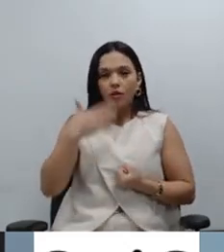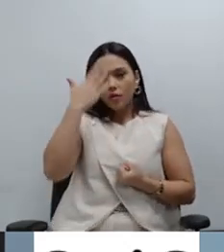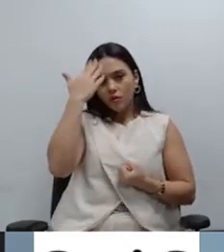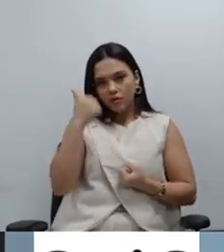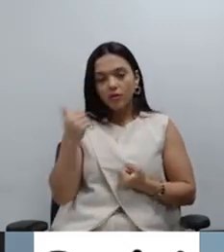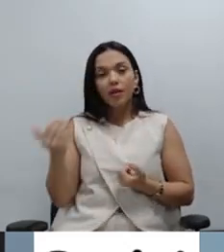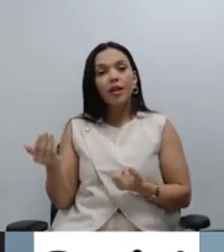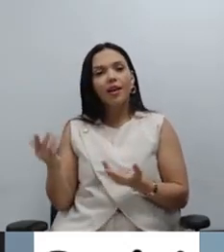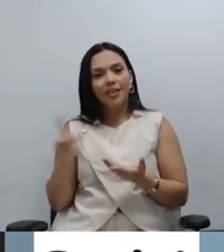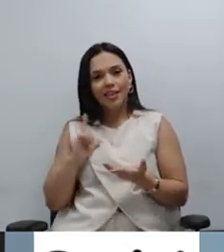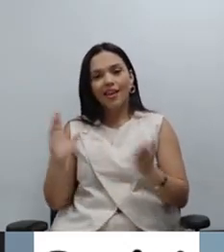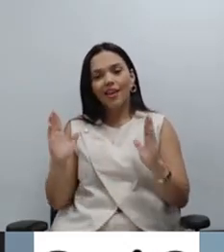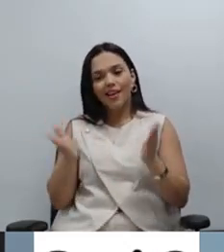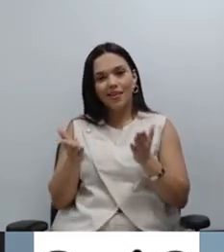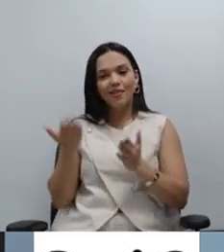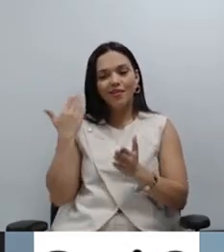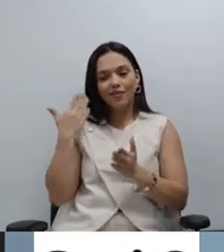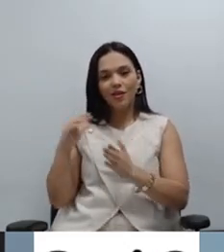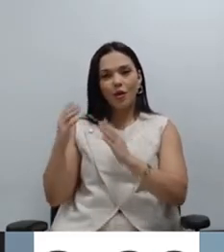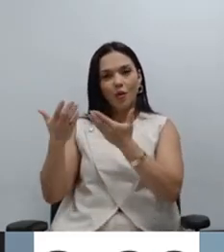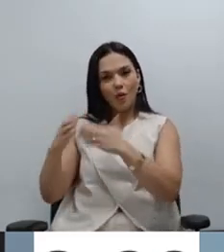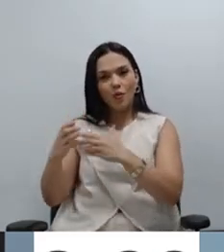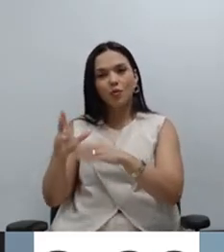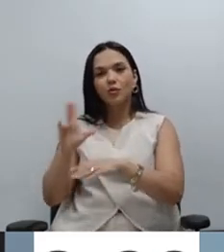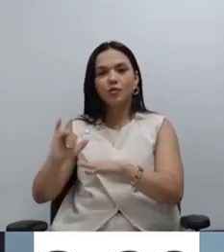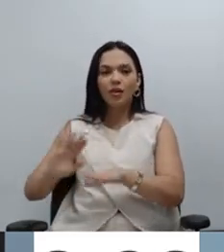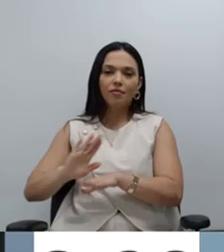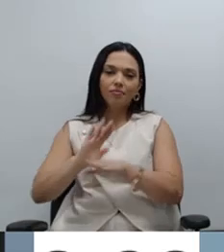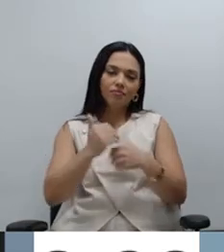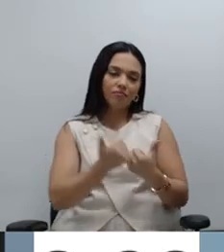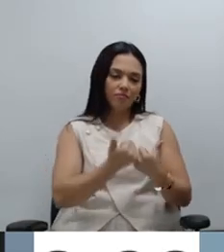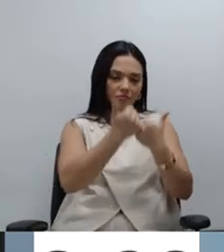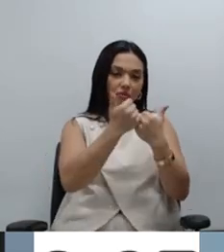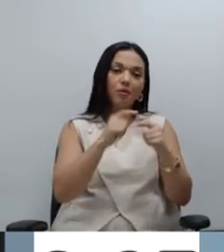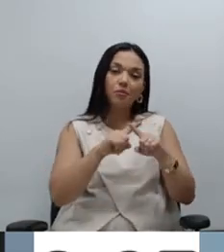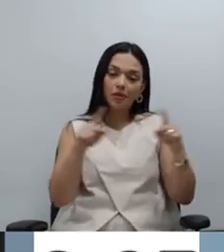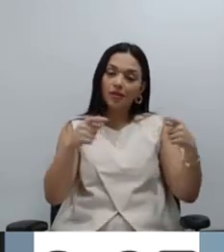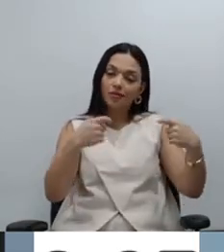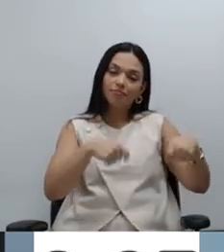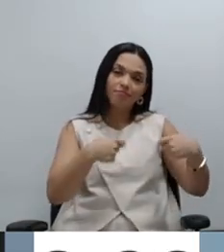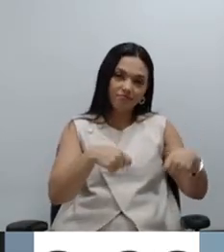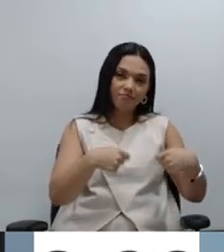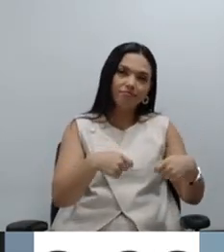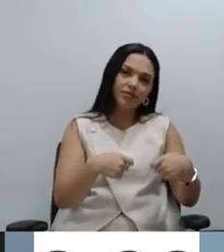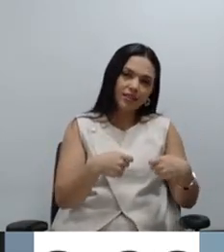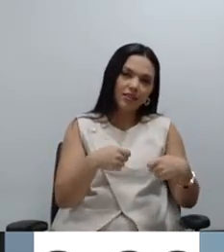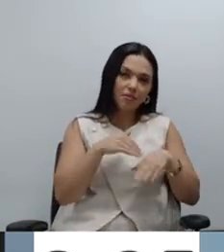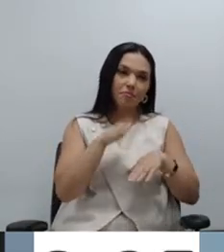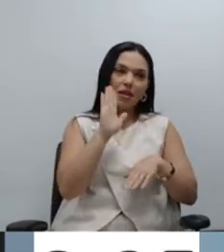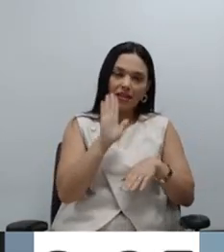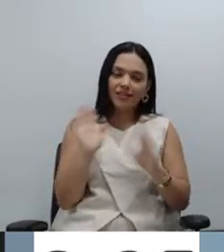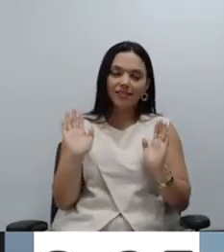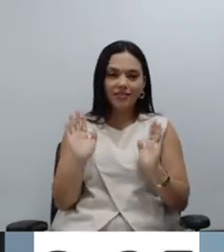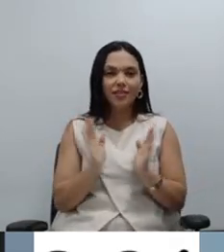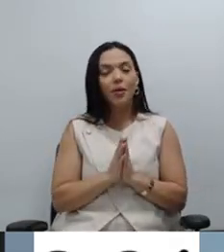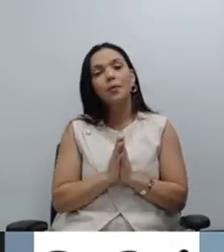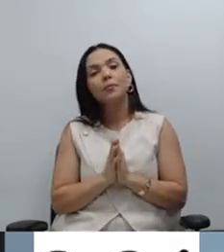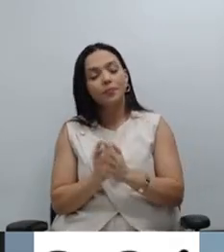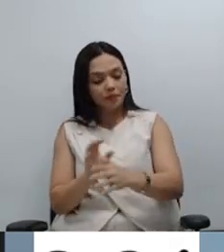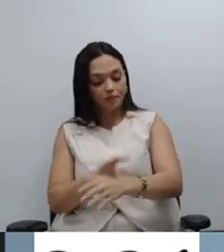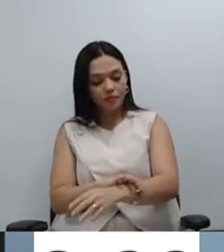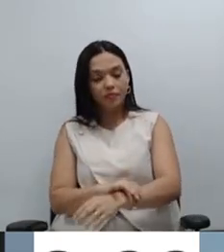né? Mas eu acho que ainda está bem aquém do necessário. Bom, feitos esses comentários, eu queria comentar um pouquinho sobre